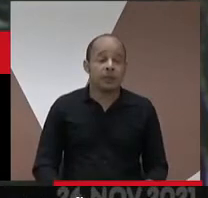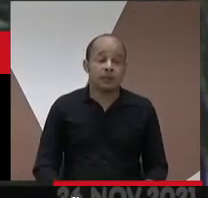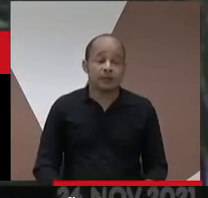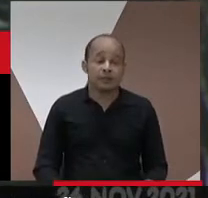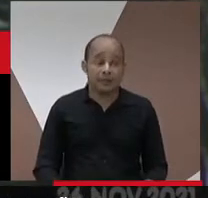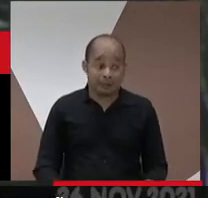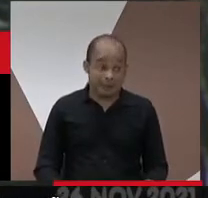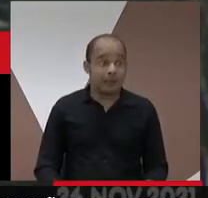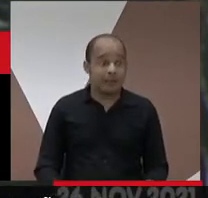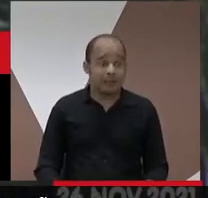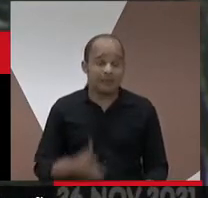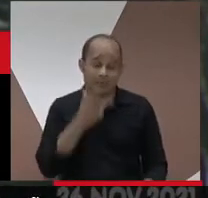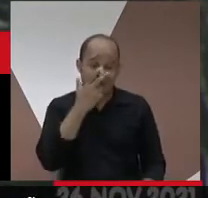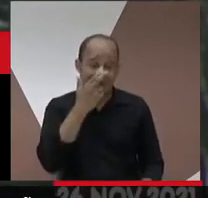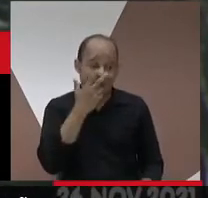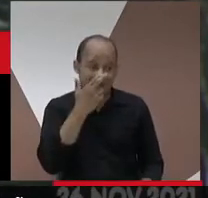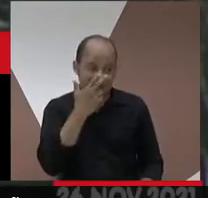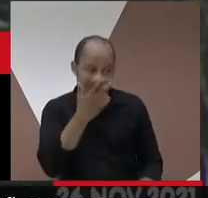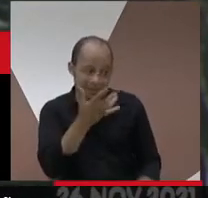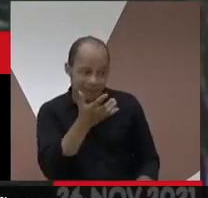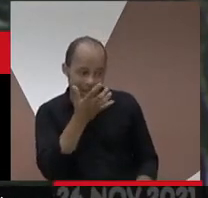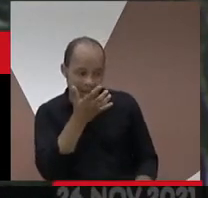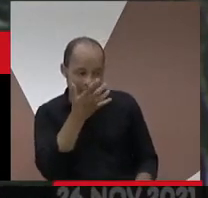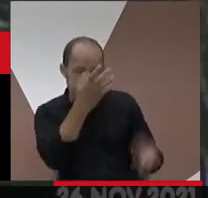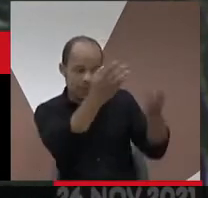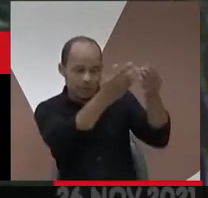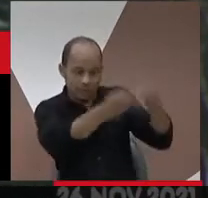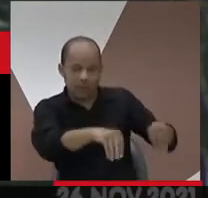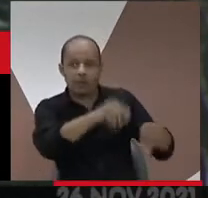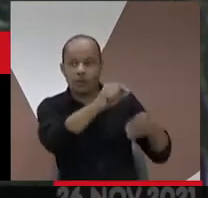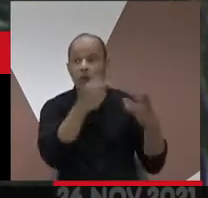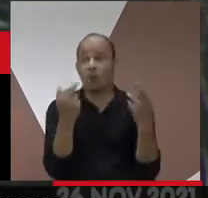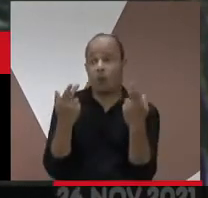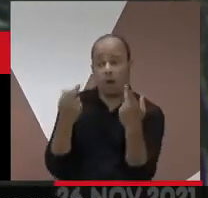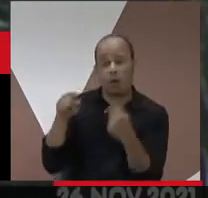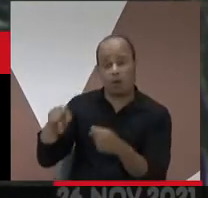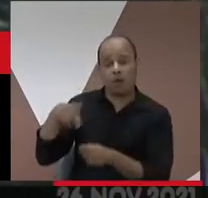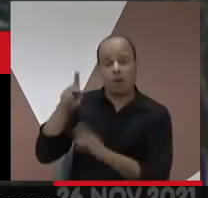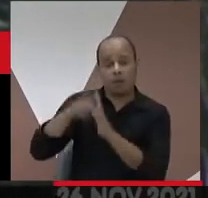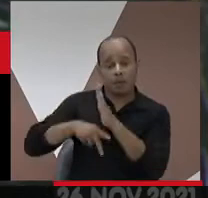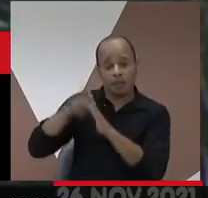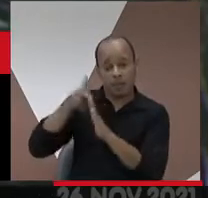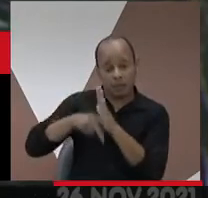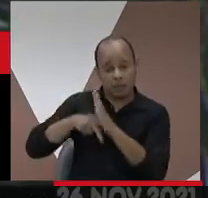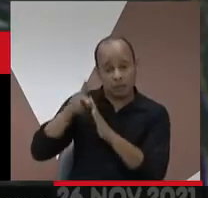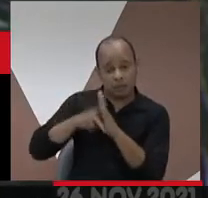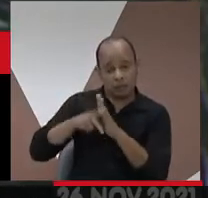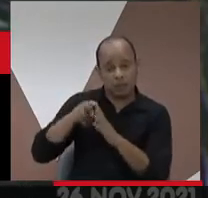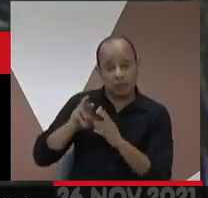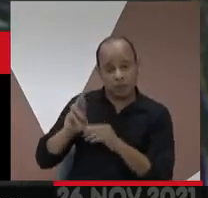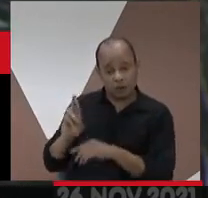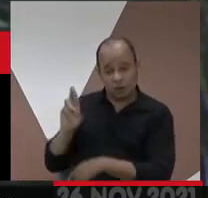tão permissivo quanto o atual plano diretor de Contagem. E aí, graças à nossa,